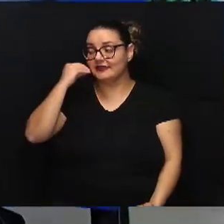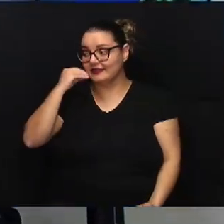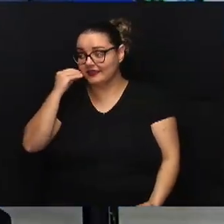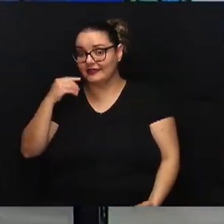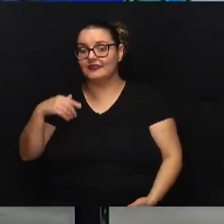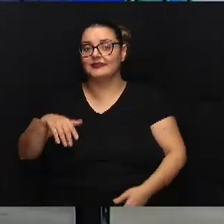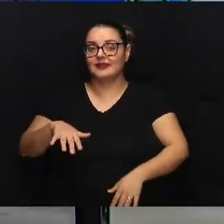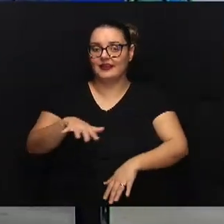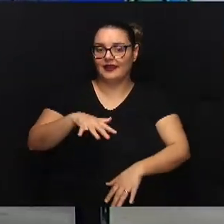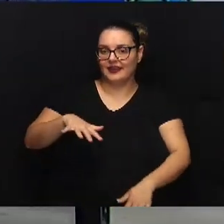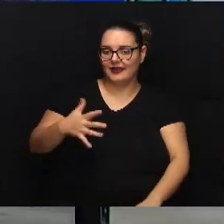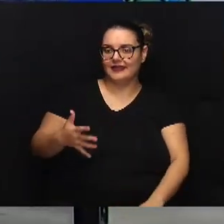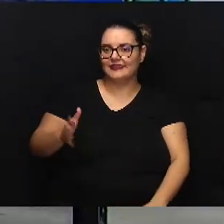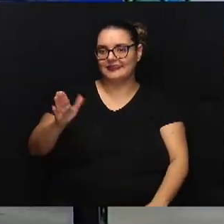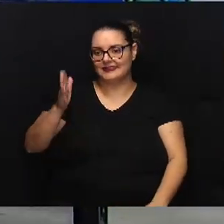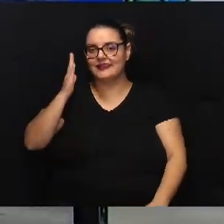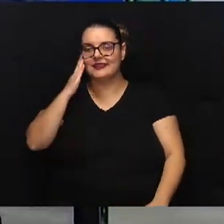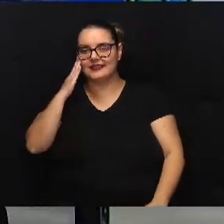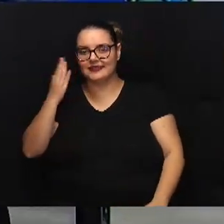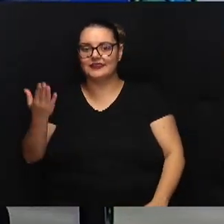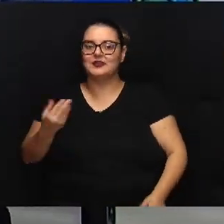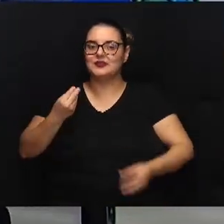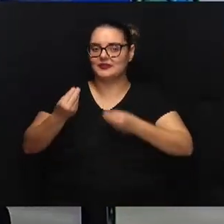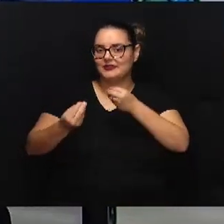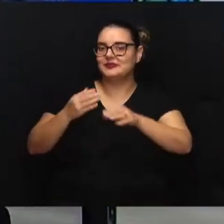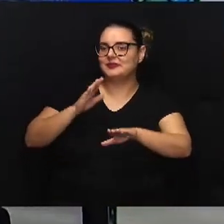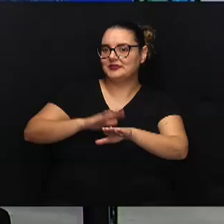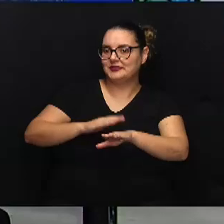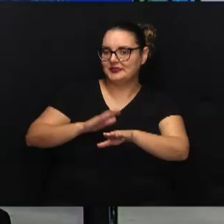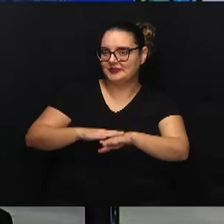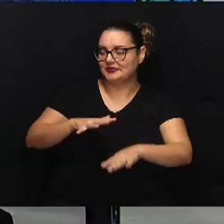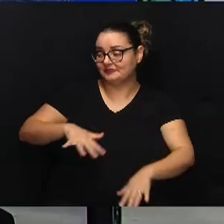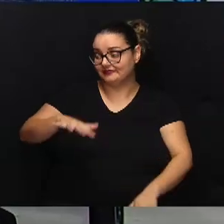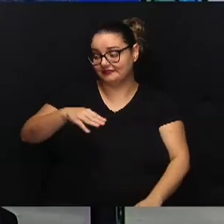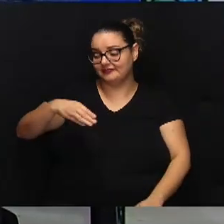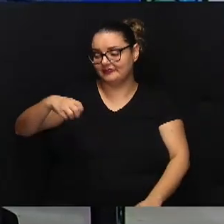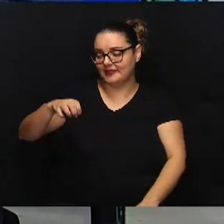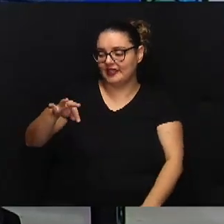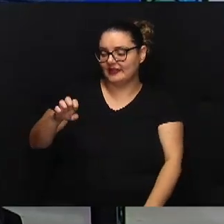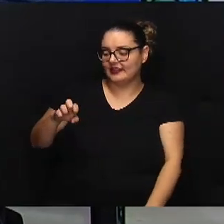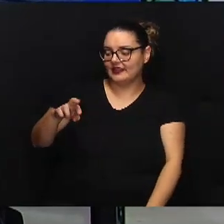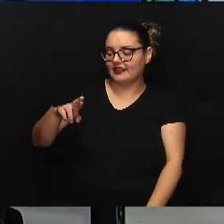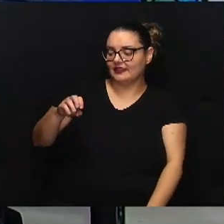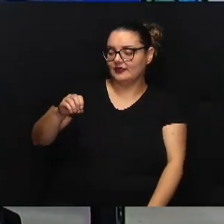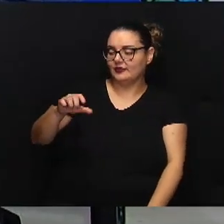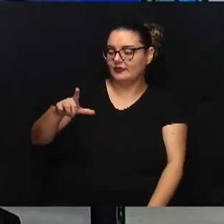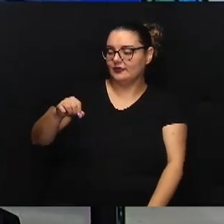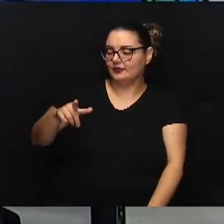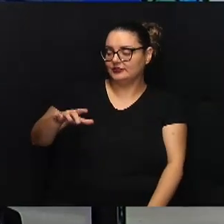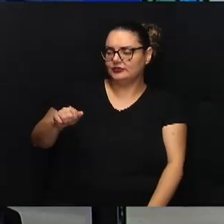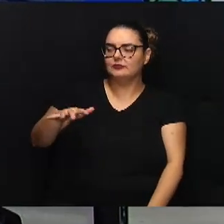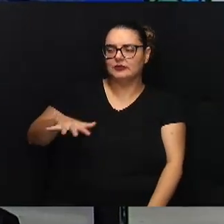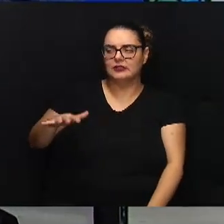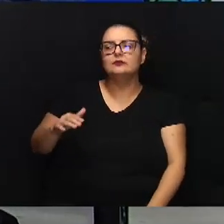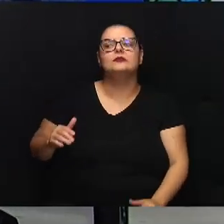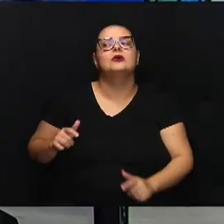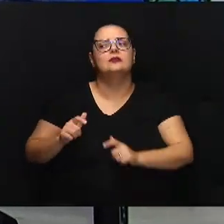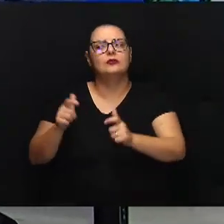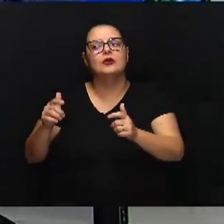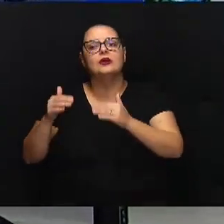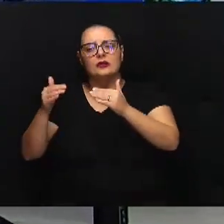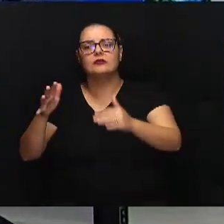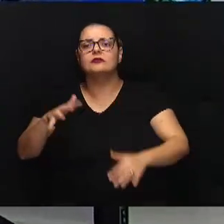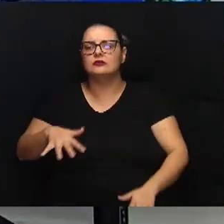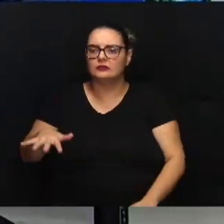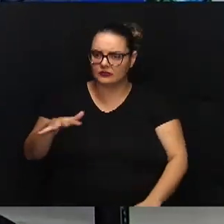né, Ana? Já sabe bem como funciona essa área de meteorologia, mas tem uma área que tem se sobressaído também, que é essa